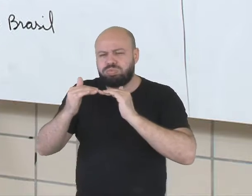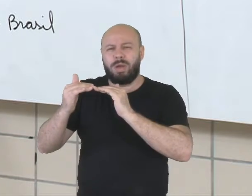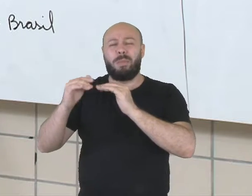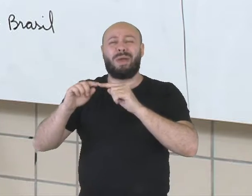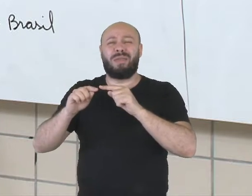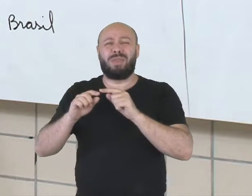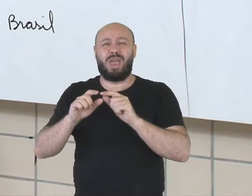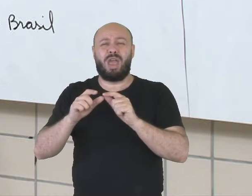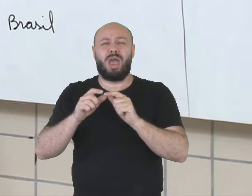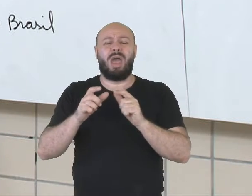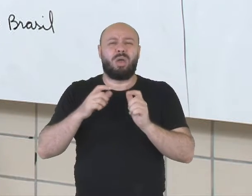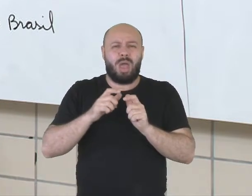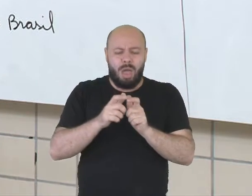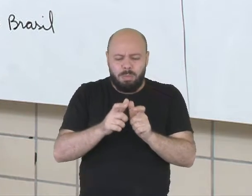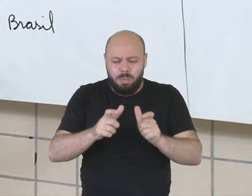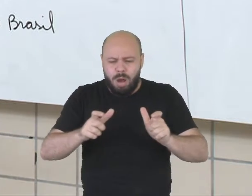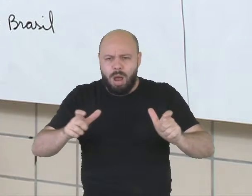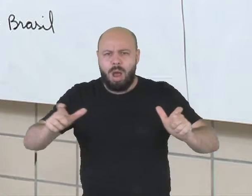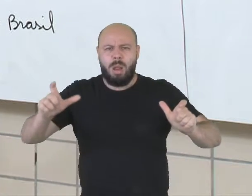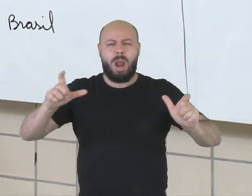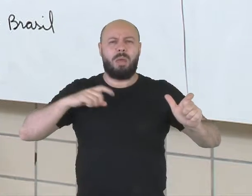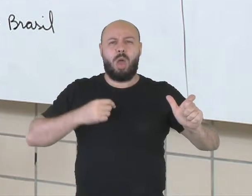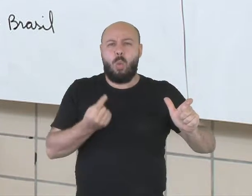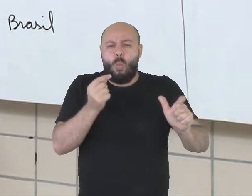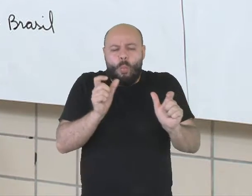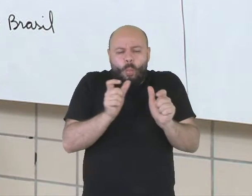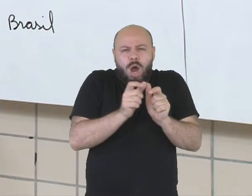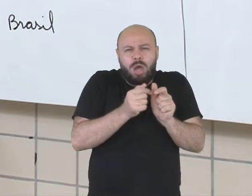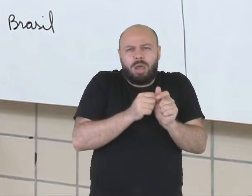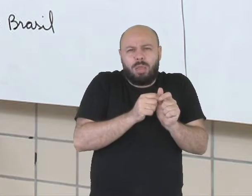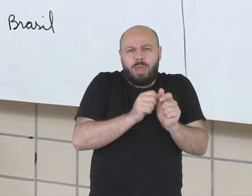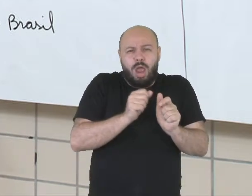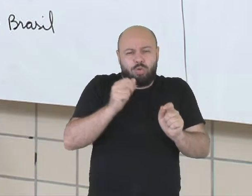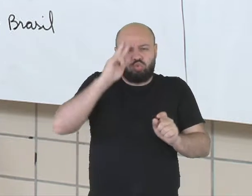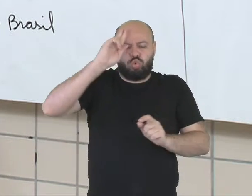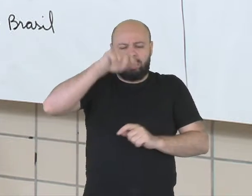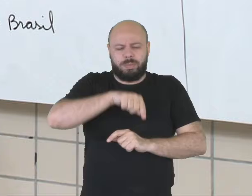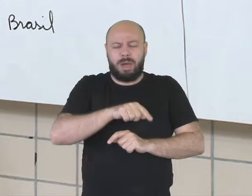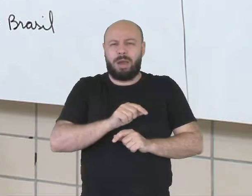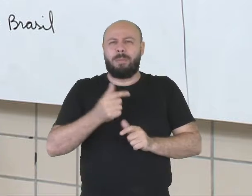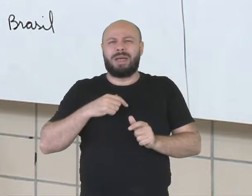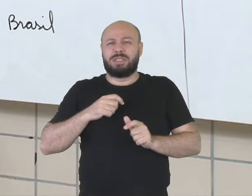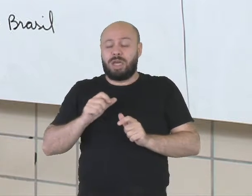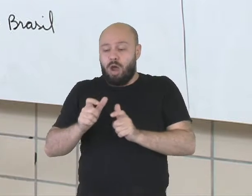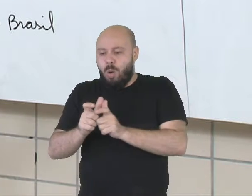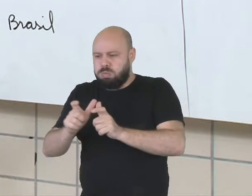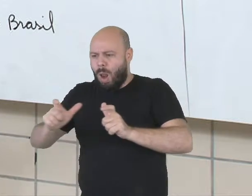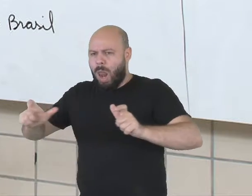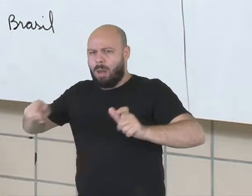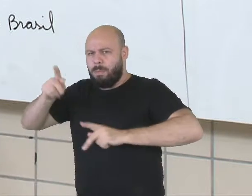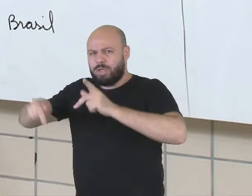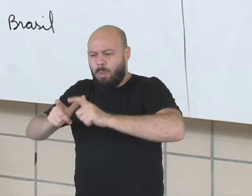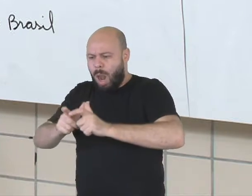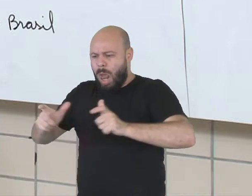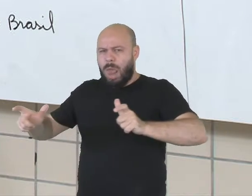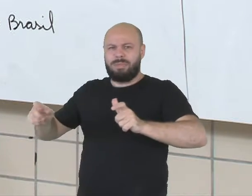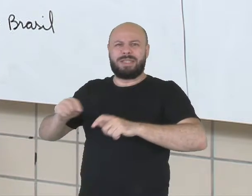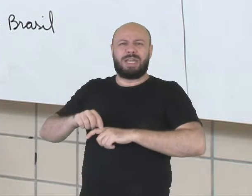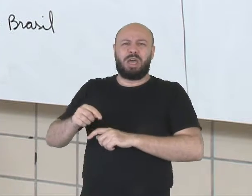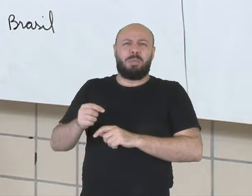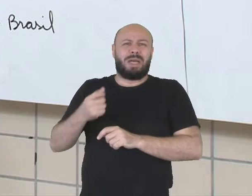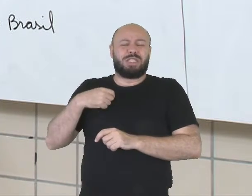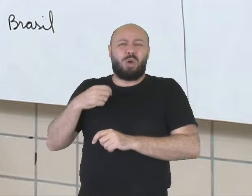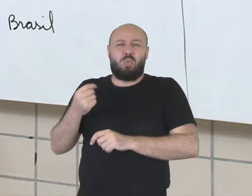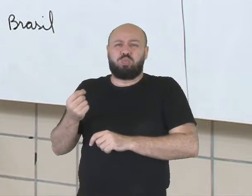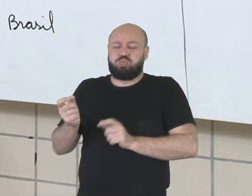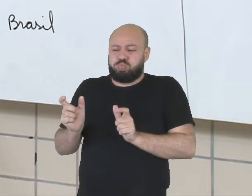de poucas pessoas, enquanto que tem muita gente no campo que gostaria de produzir. Também tem muita terra devoluta, que são terras